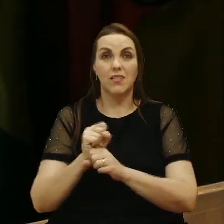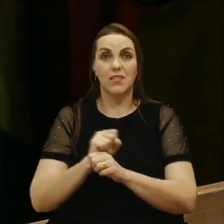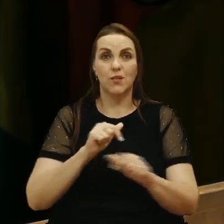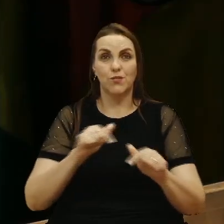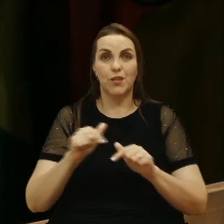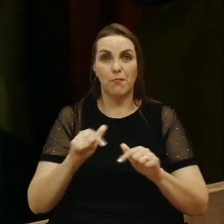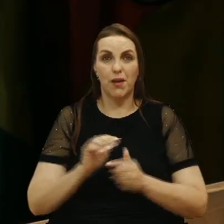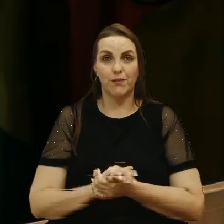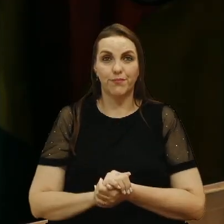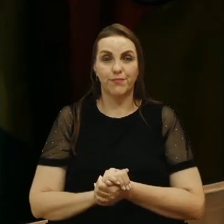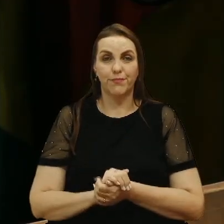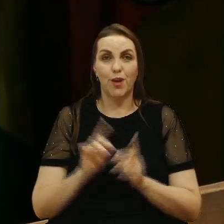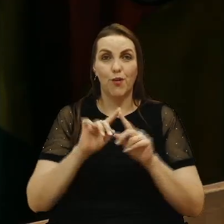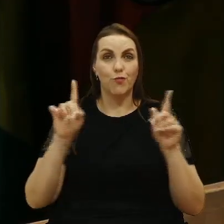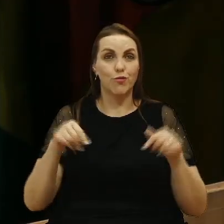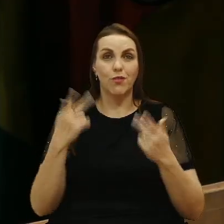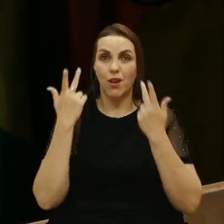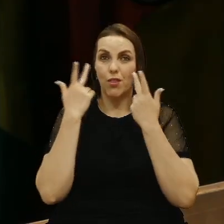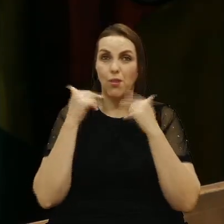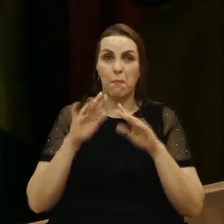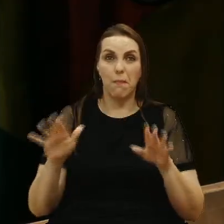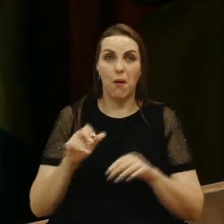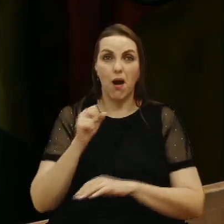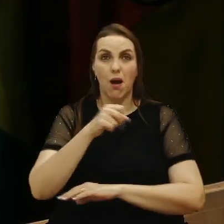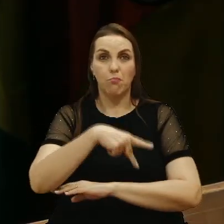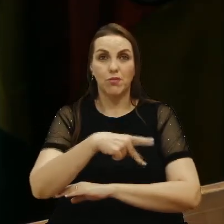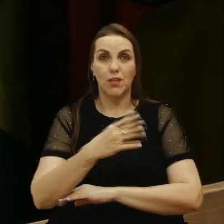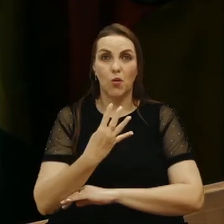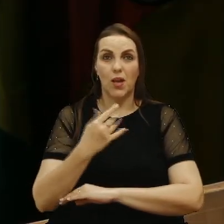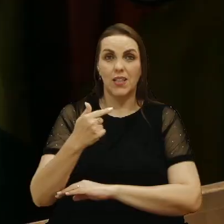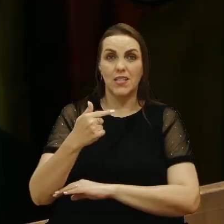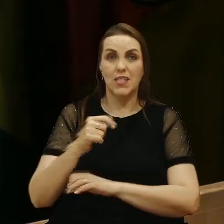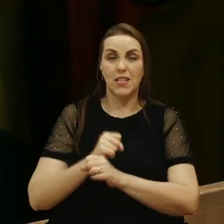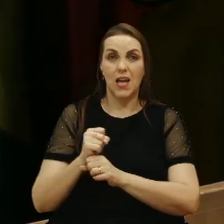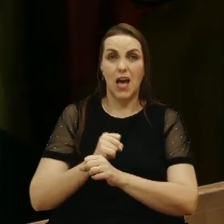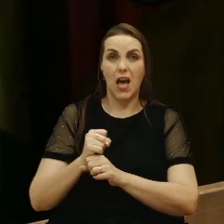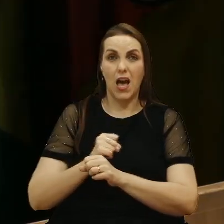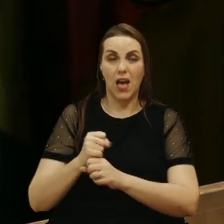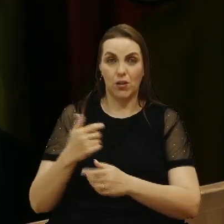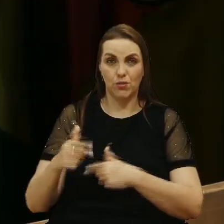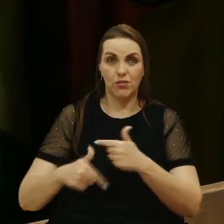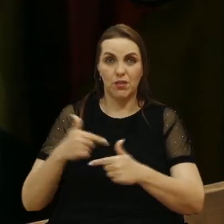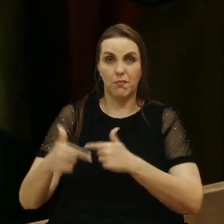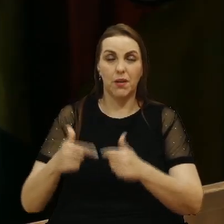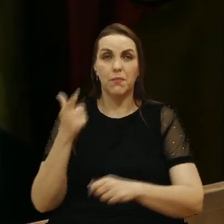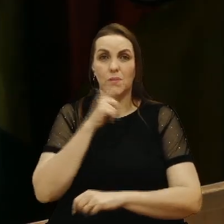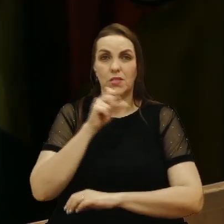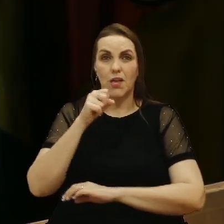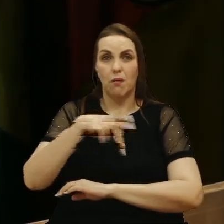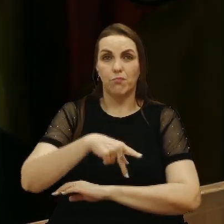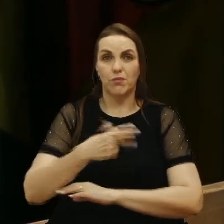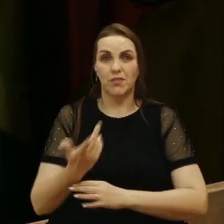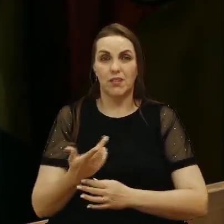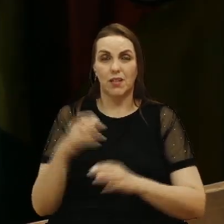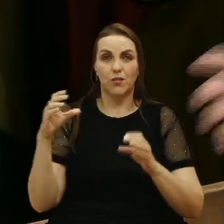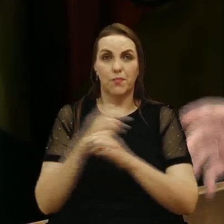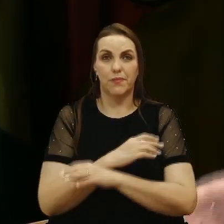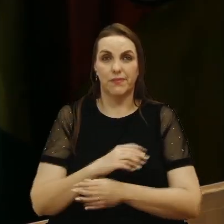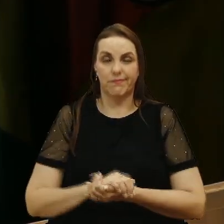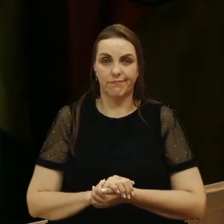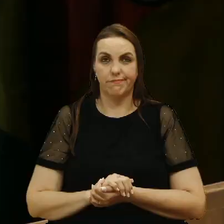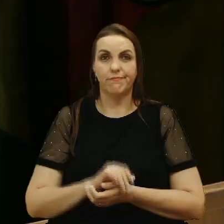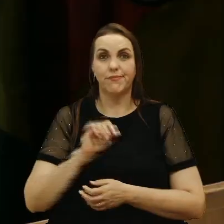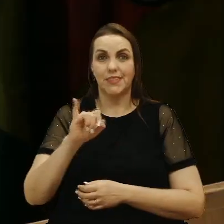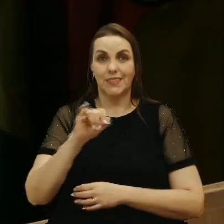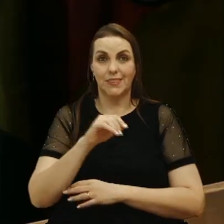trabalhador comum se aposenta com 47 anos de serviço para ter a sua aposentadoria na integralidade. Se o